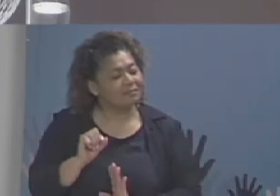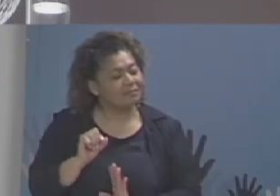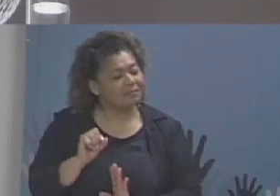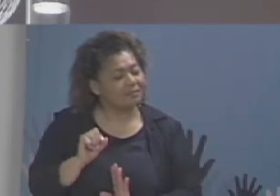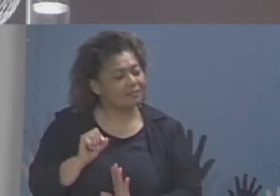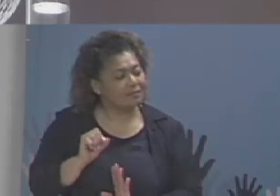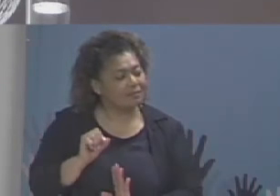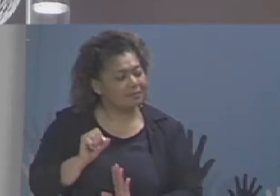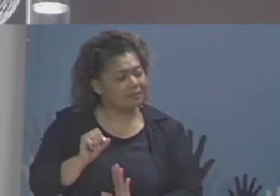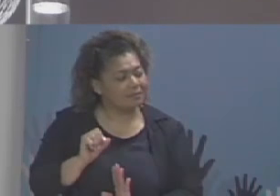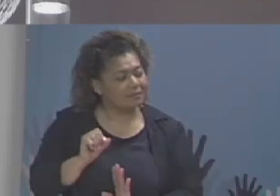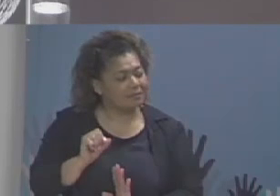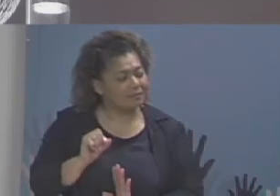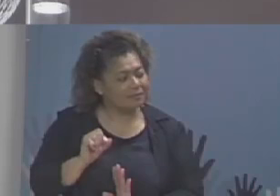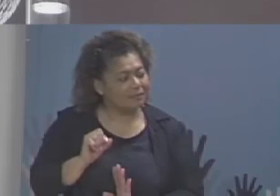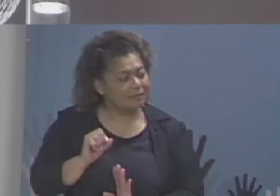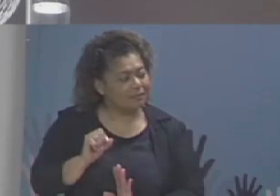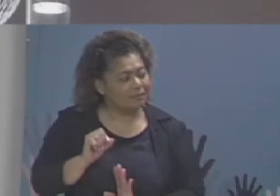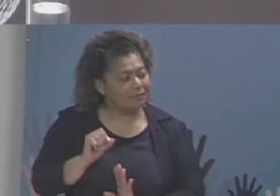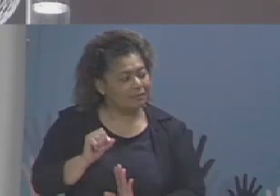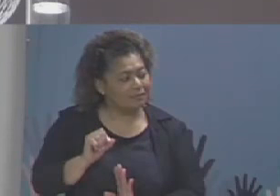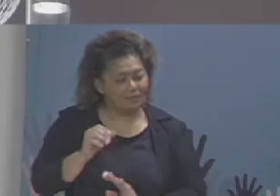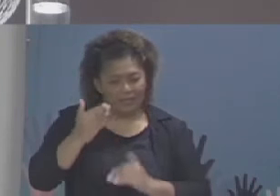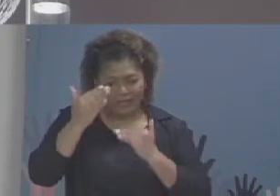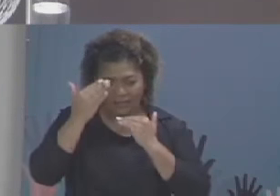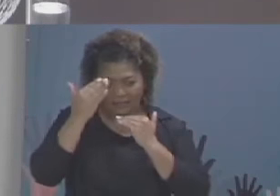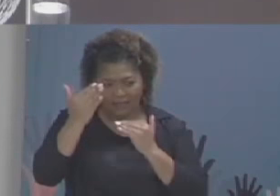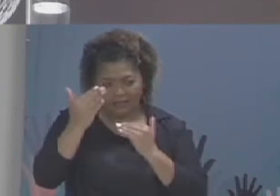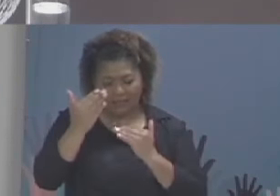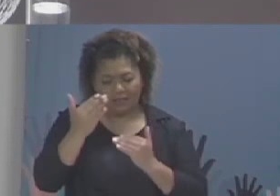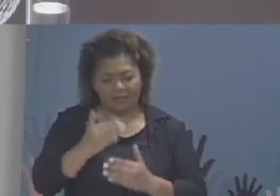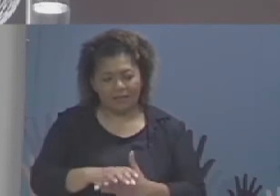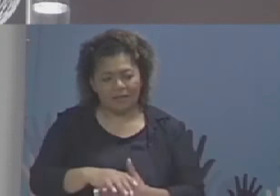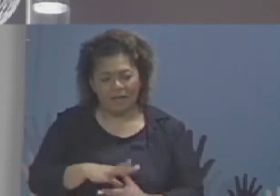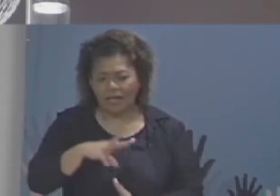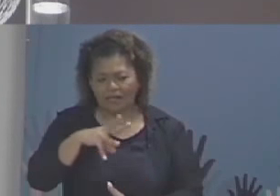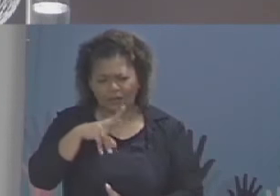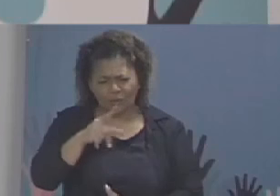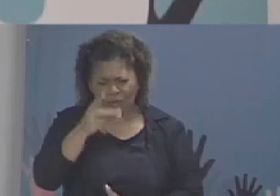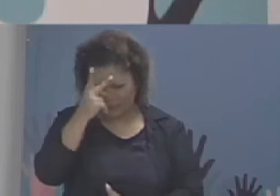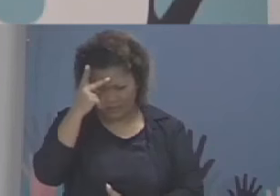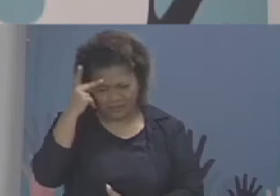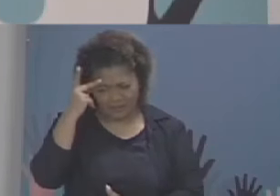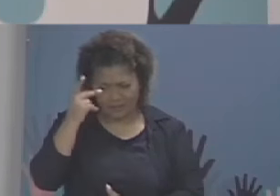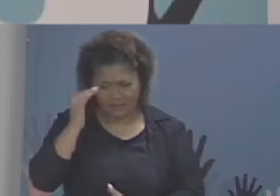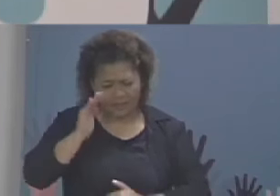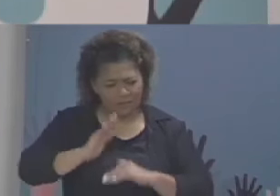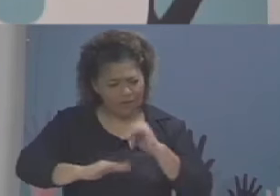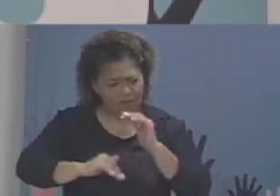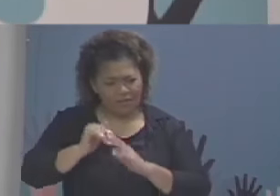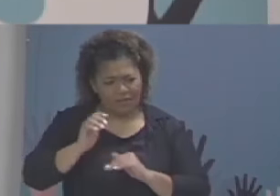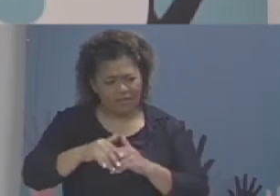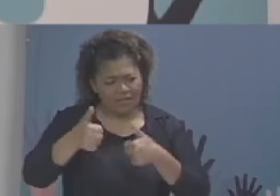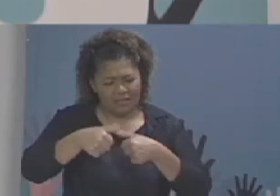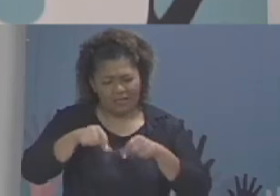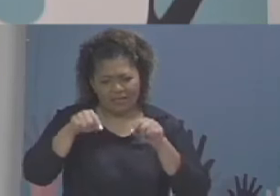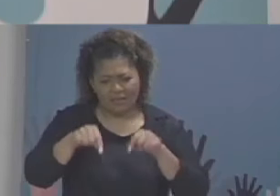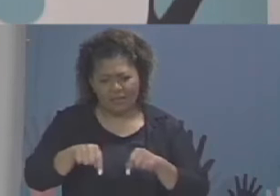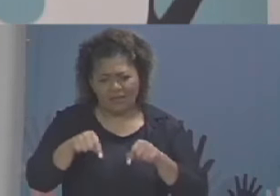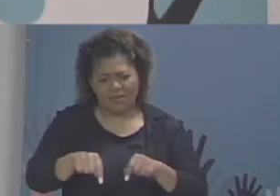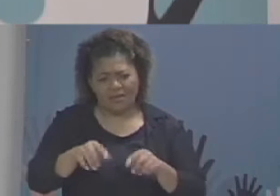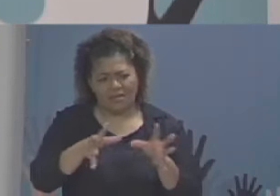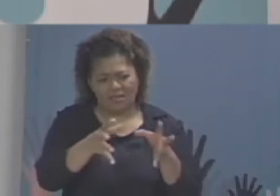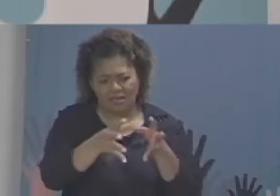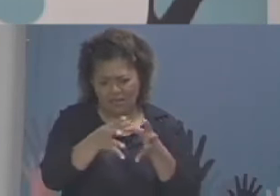Aproveitando o tempo do sorteio, já estou agradecendo desde já, né, a todos os profissionais que estão aqui das duas comissões,